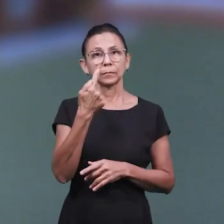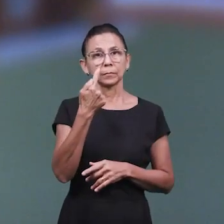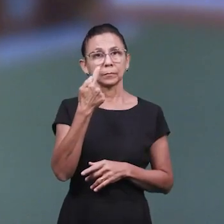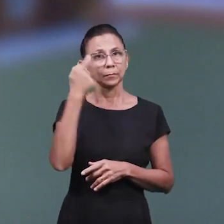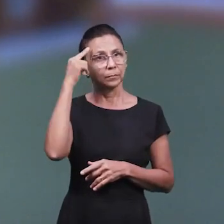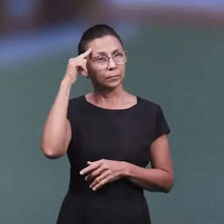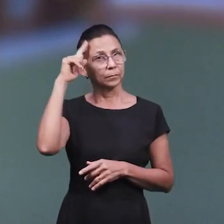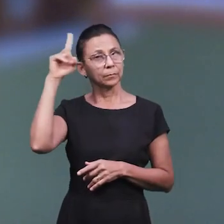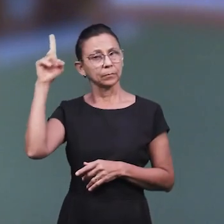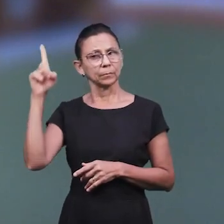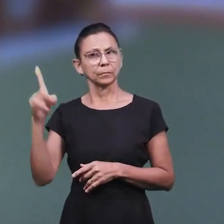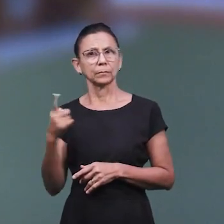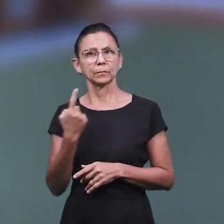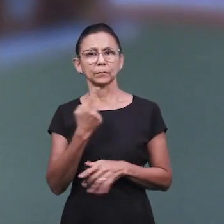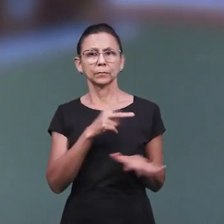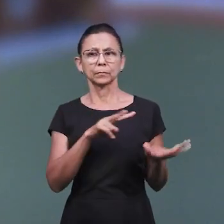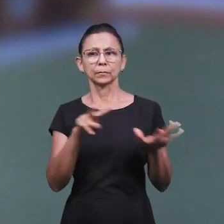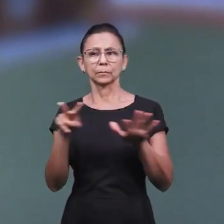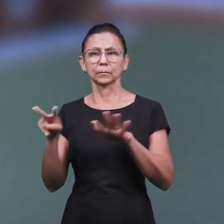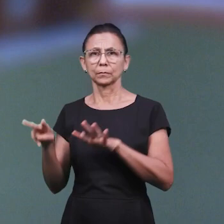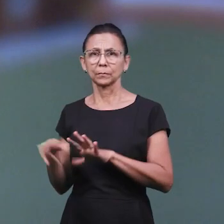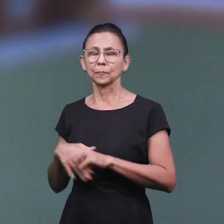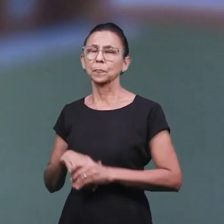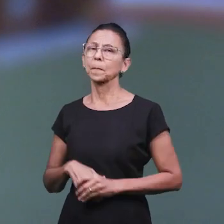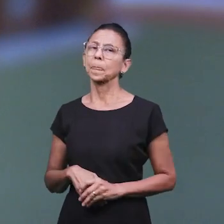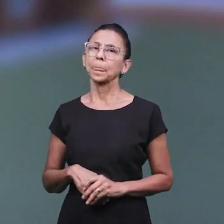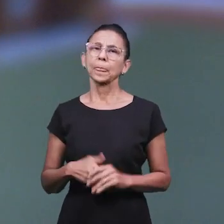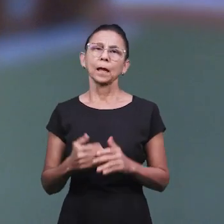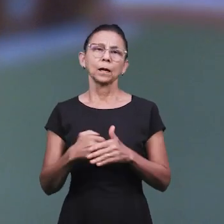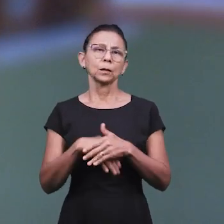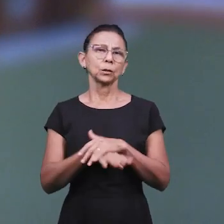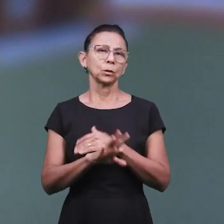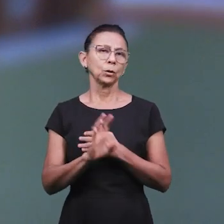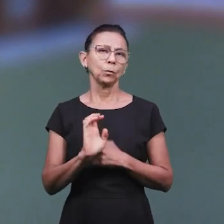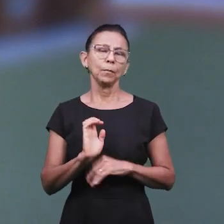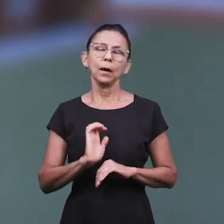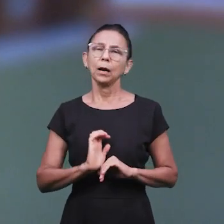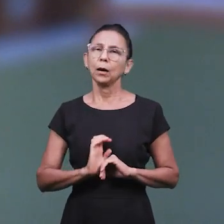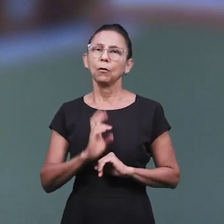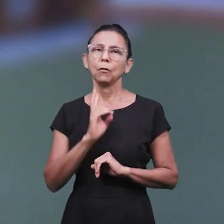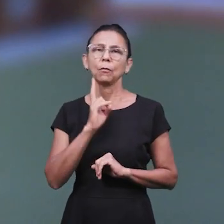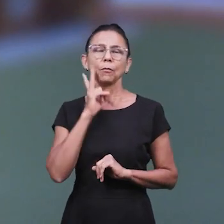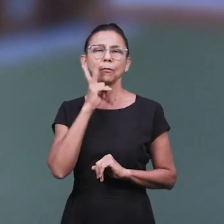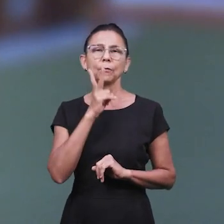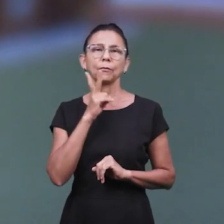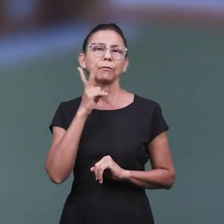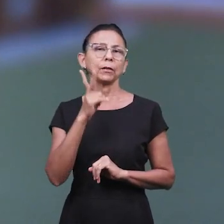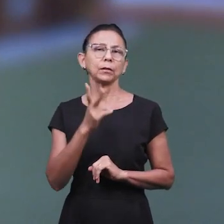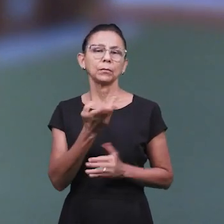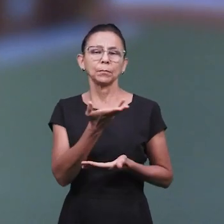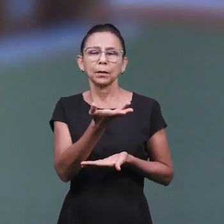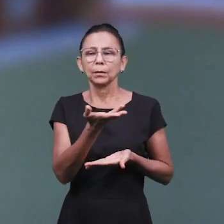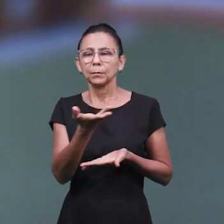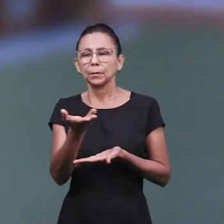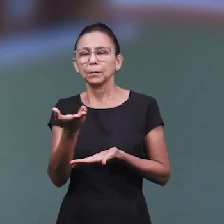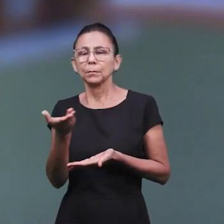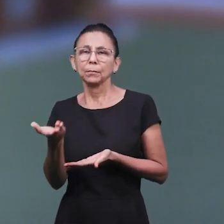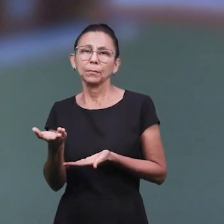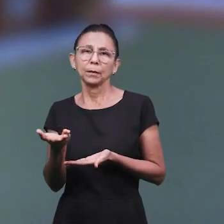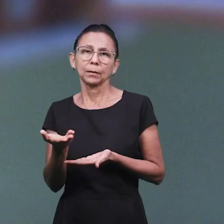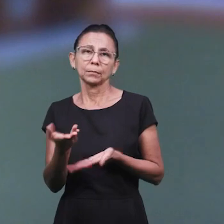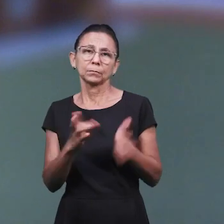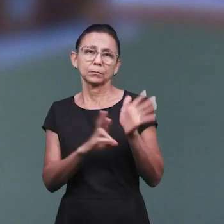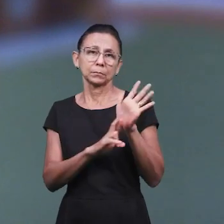tempo era costume servir vinho na festa. O vinho representava a alegria. Então ele não poderia